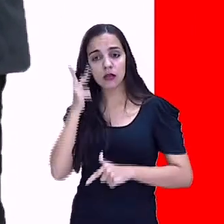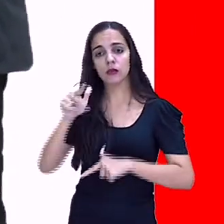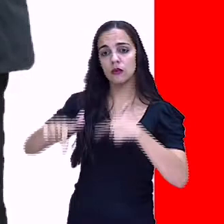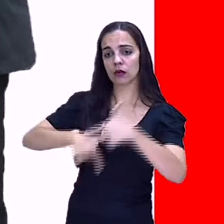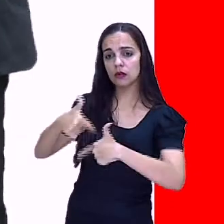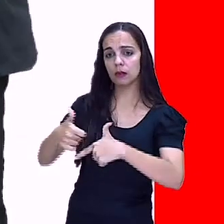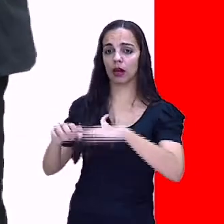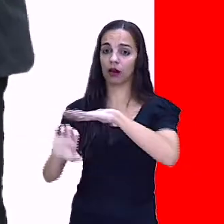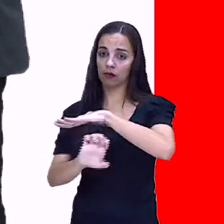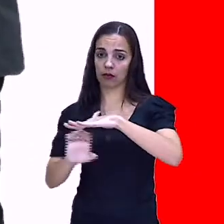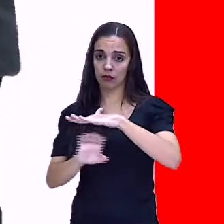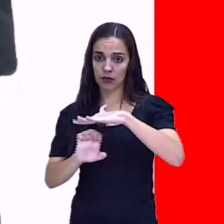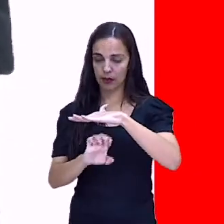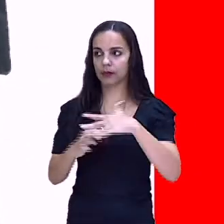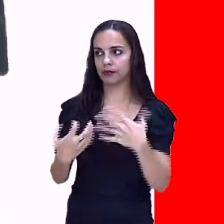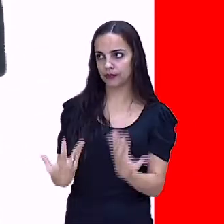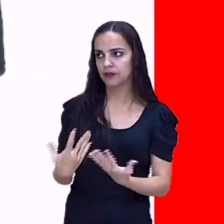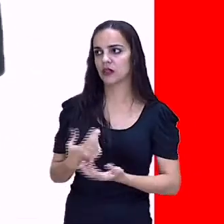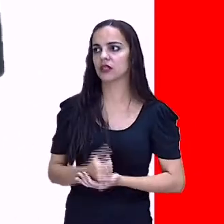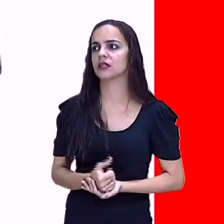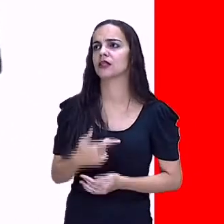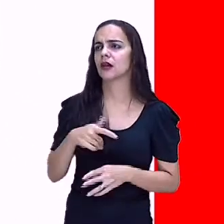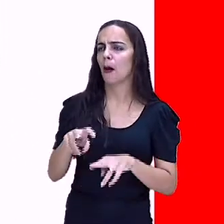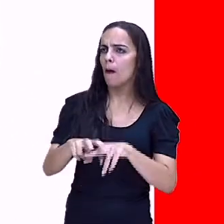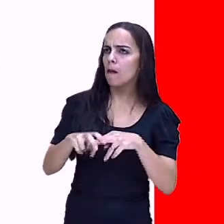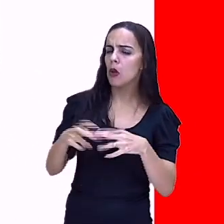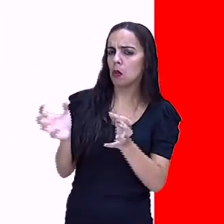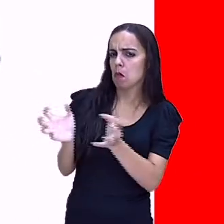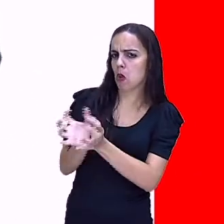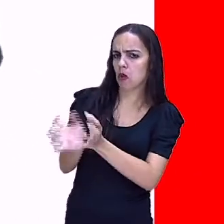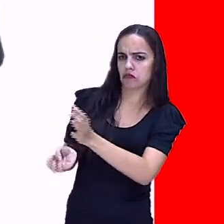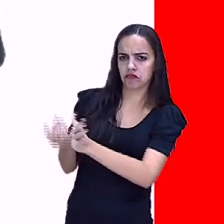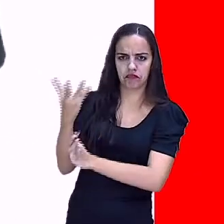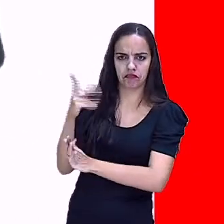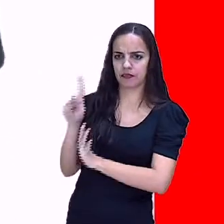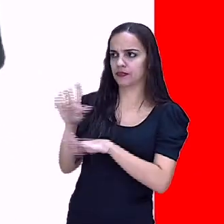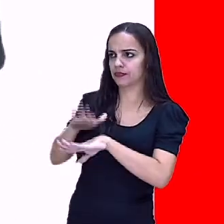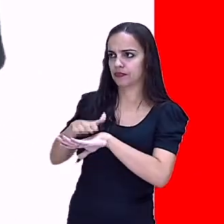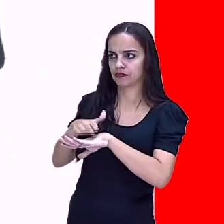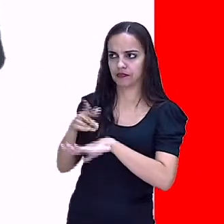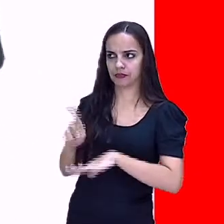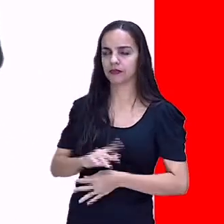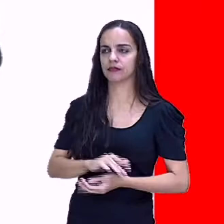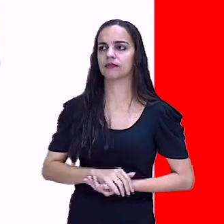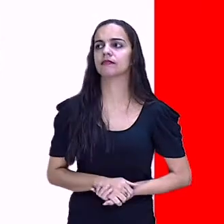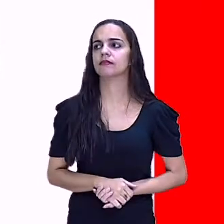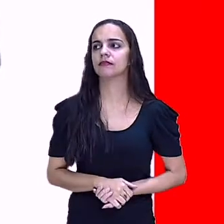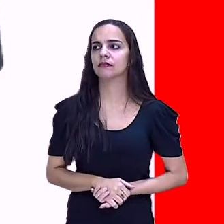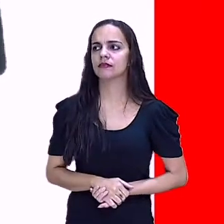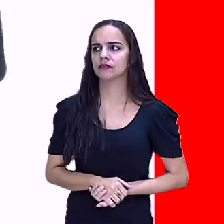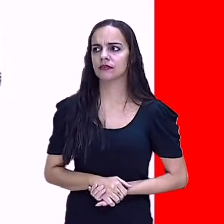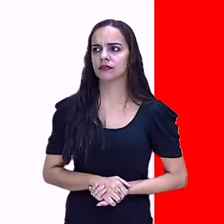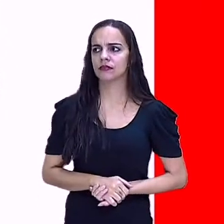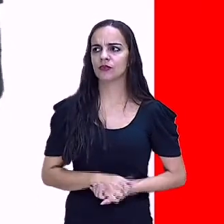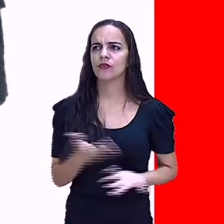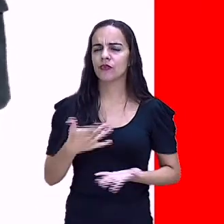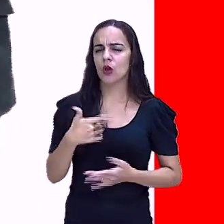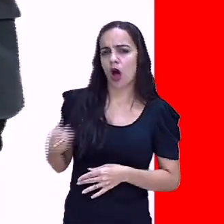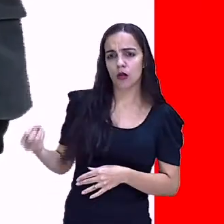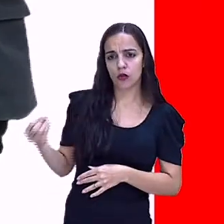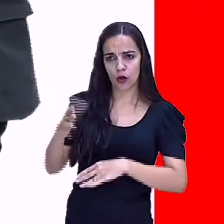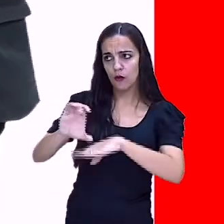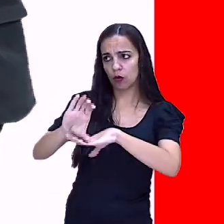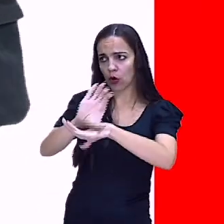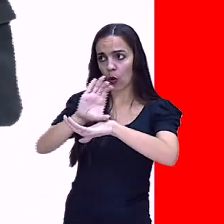Destaques deste partido foram o próprio Vargas e João Goulart. A nova Constituição do Brasil